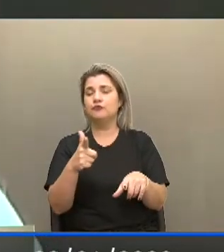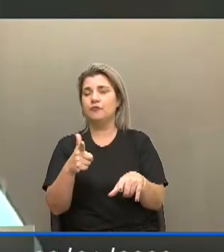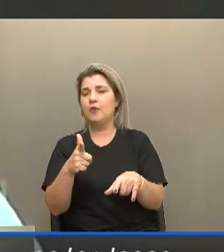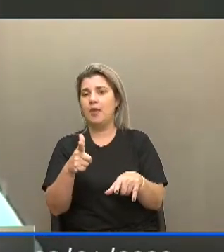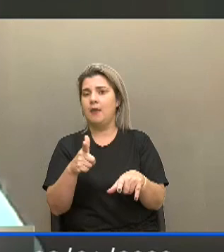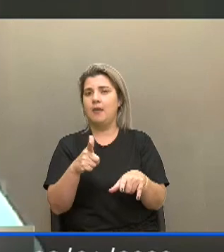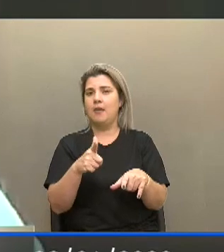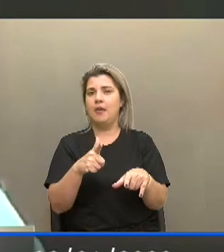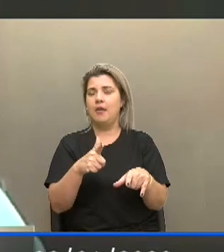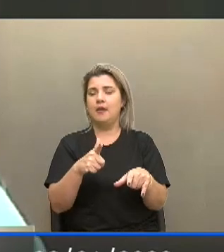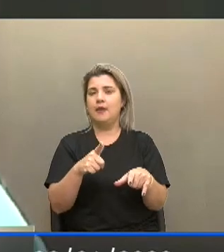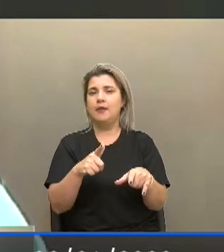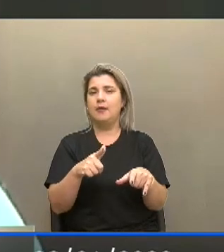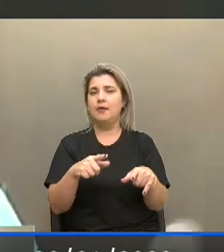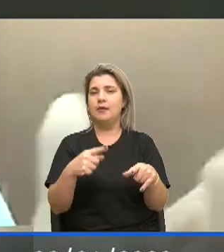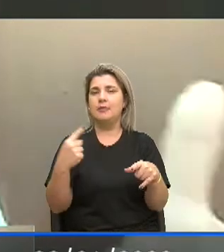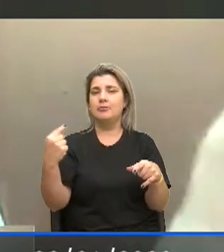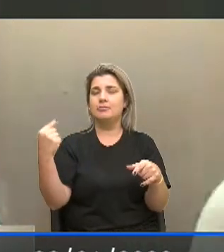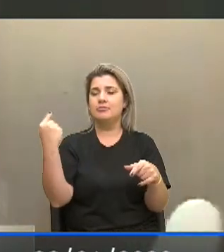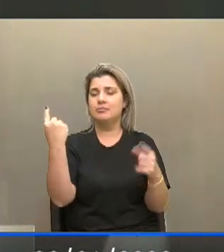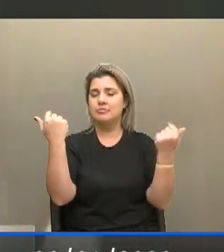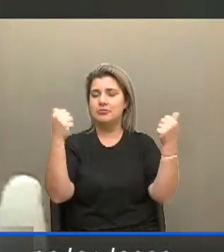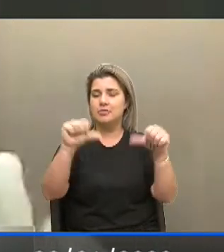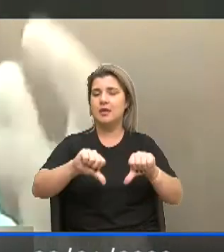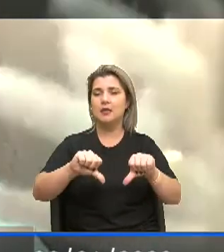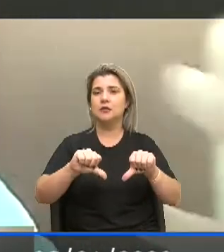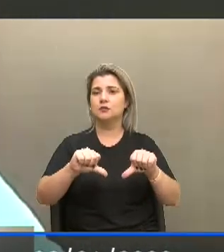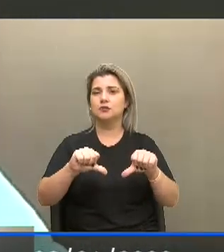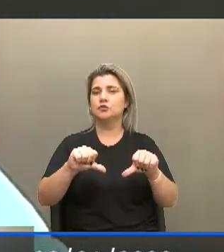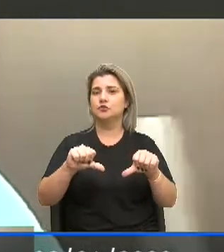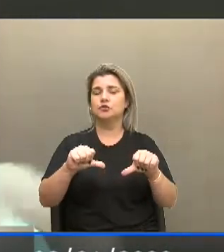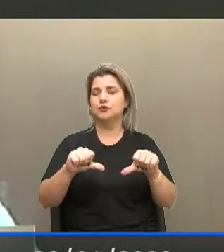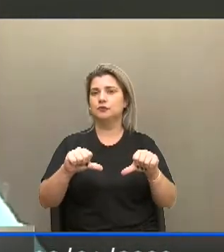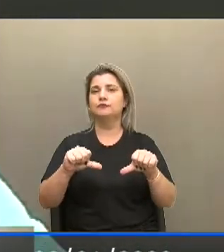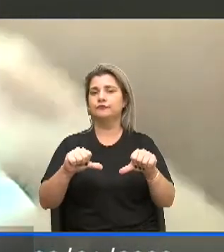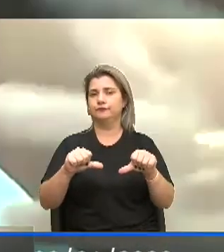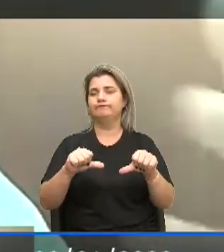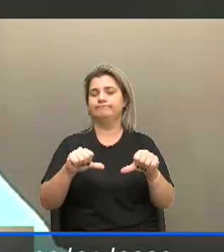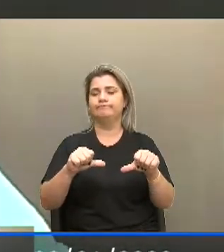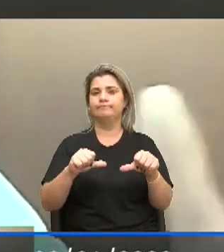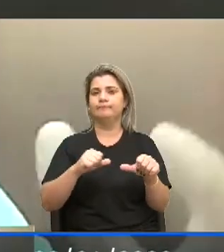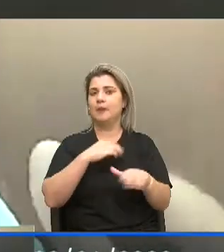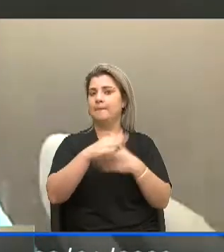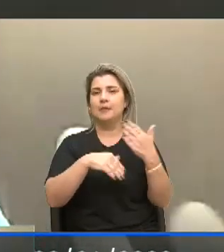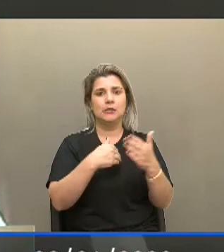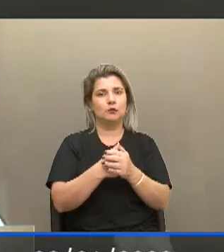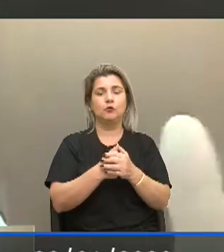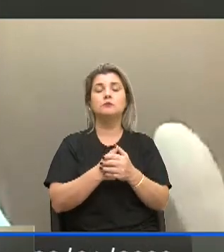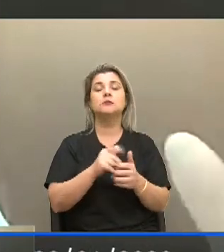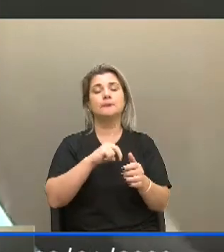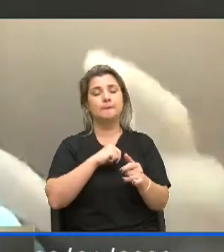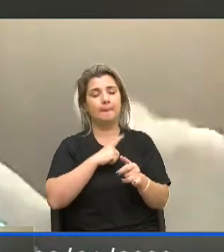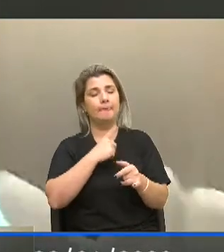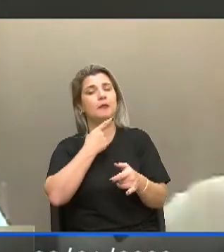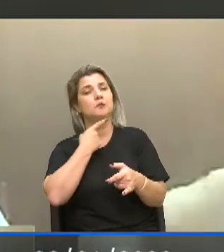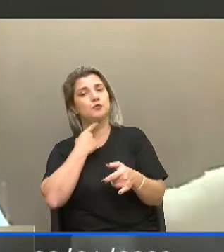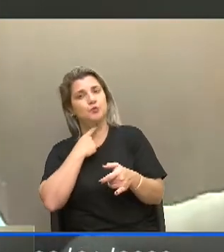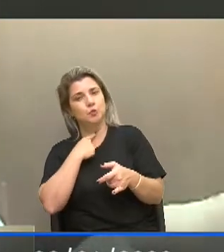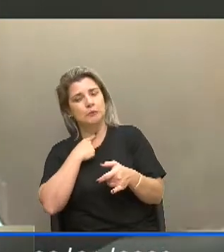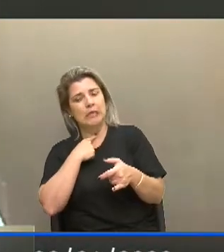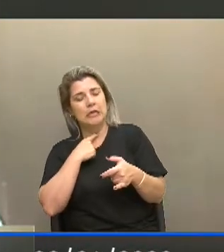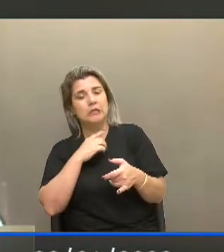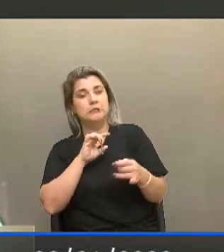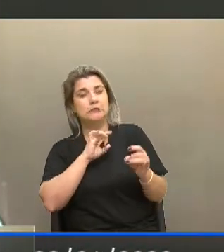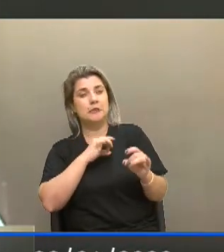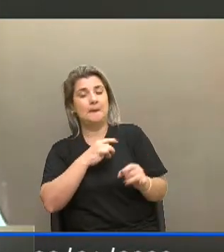Né? Então, acho que isso, nós temos vontades, desejos, anseios, necessidades, mas muitas vezes a gente tem